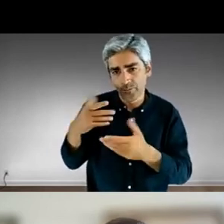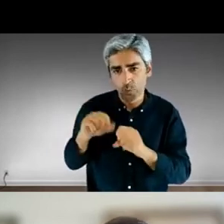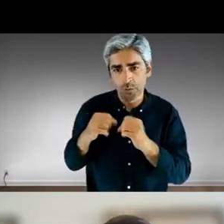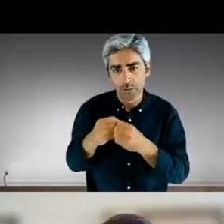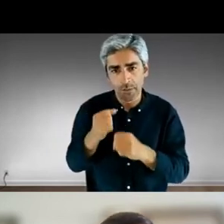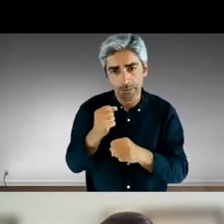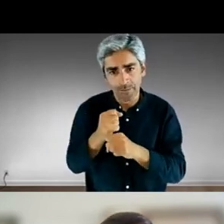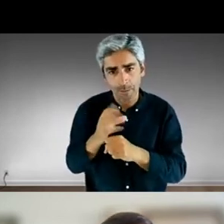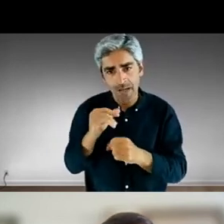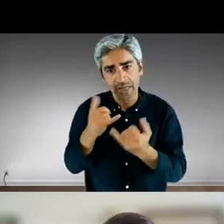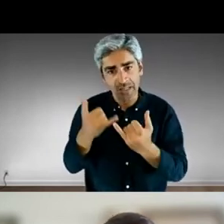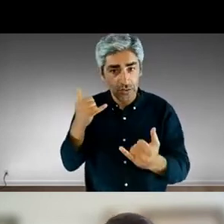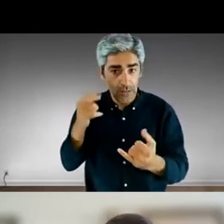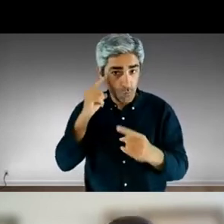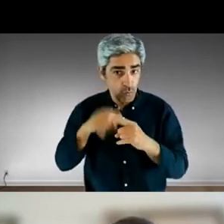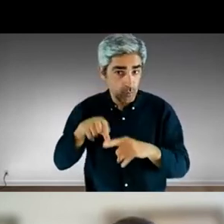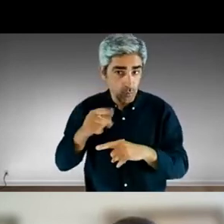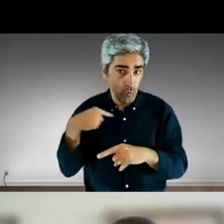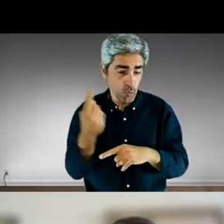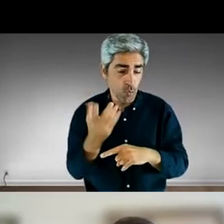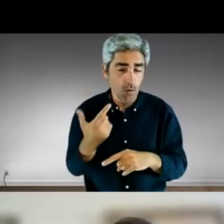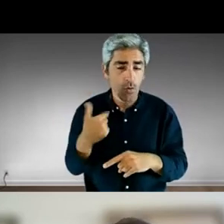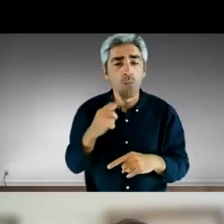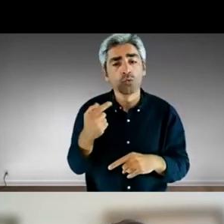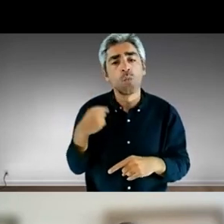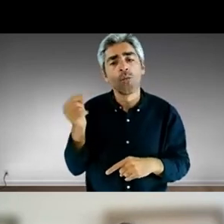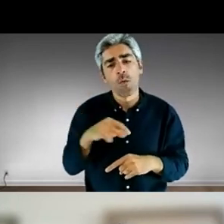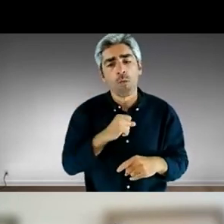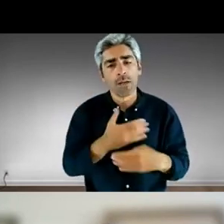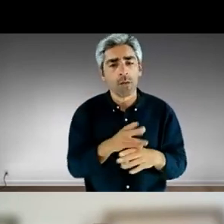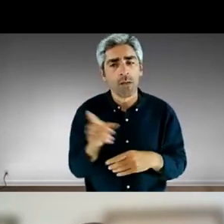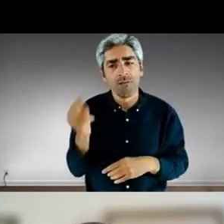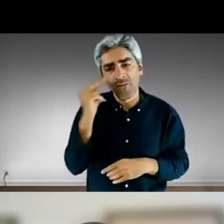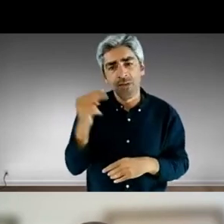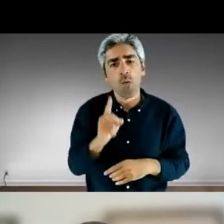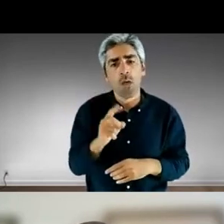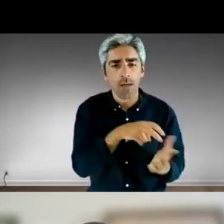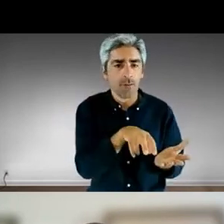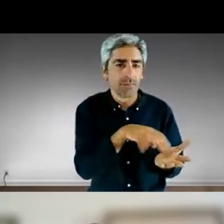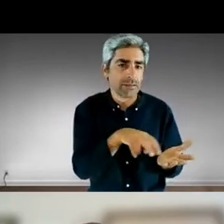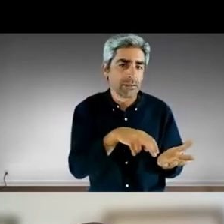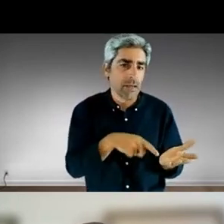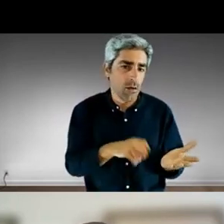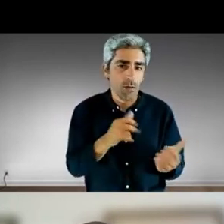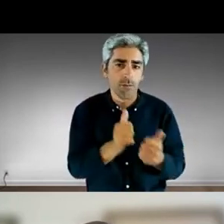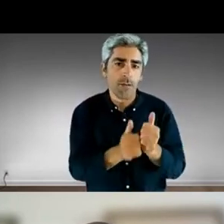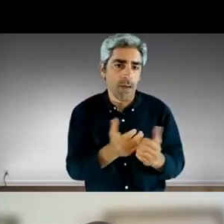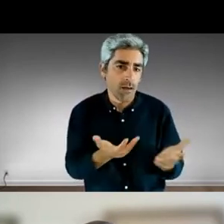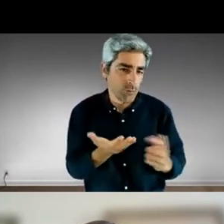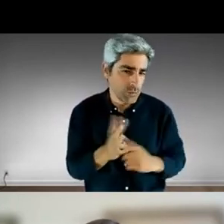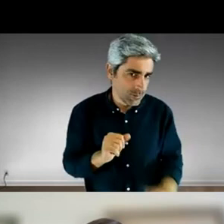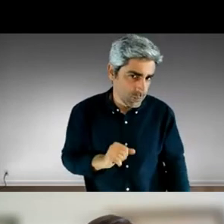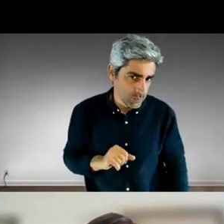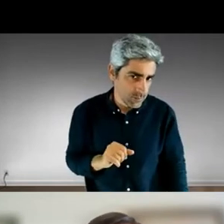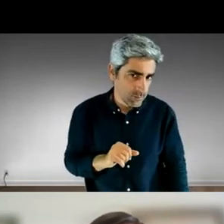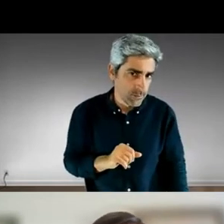mais digital, se eu depois, ele quando vem ao meu gabinete, o que vê no meu gabinete é uma impressora, ou papel. Ou então